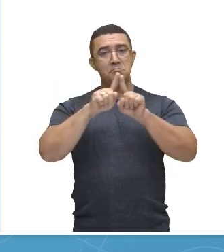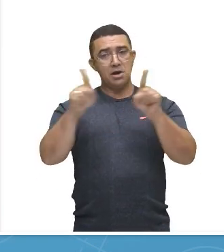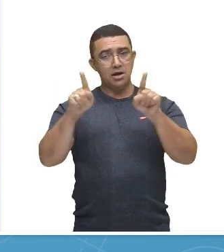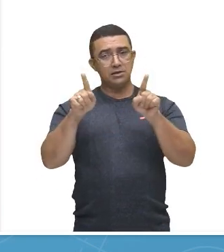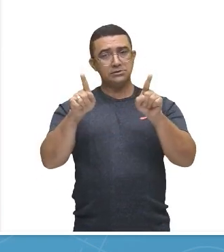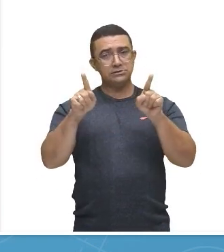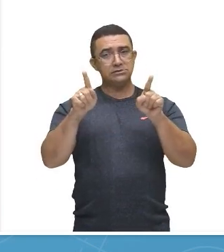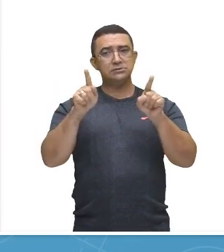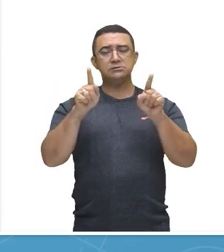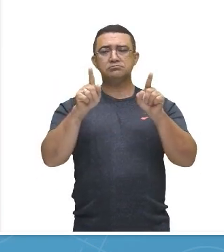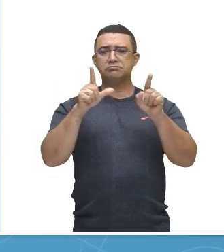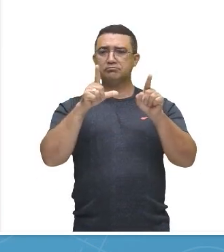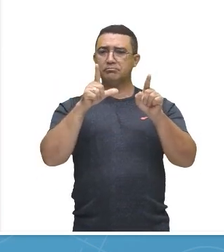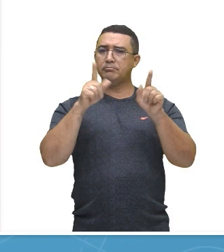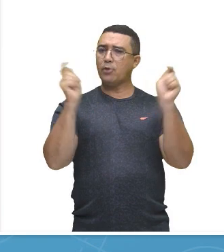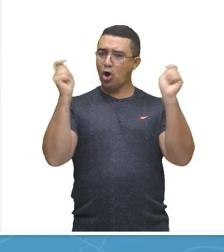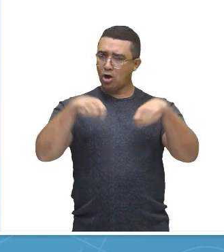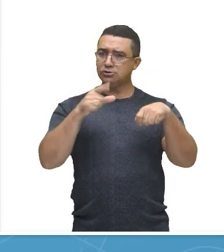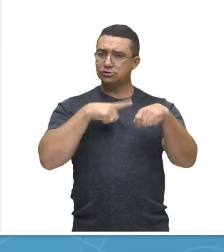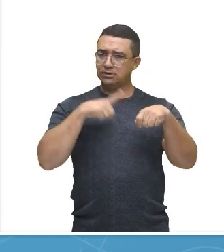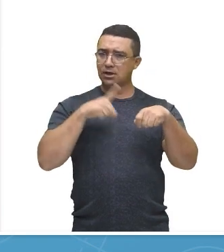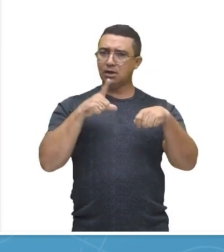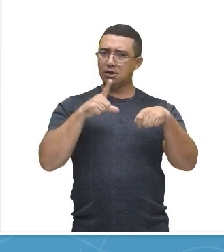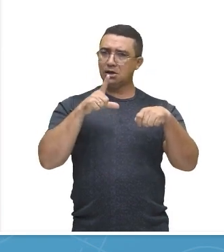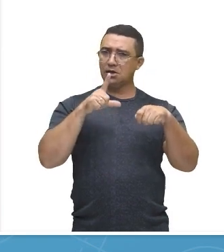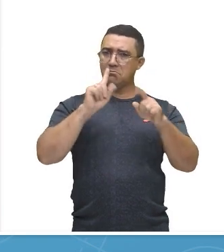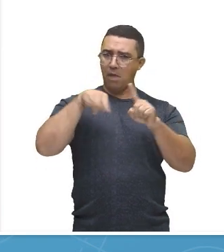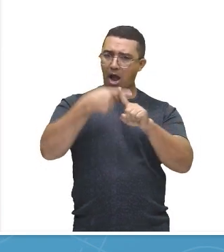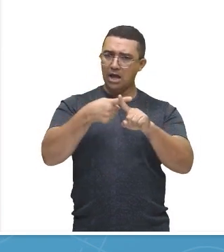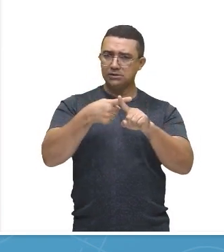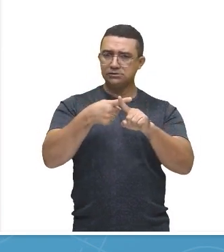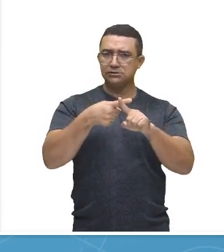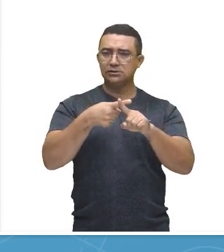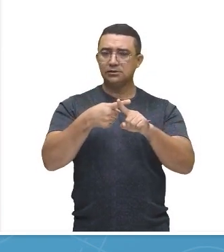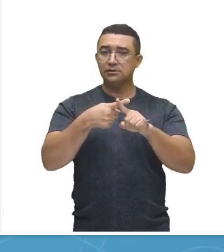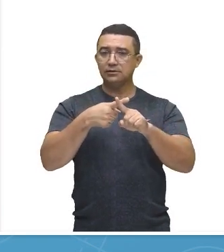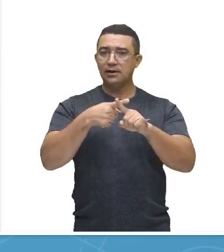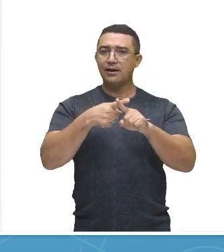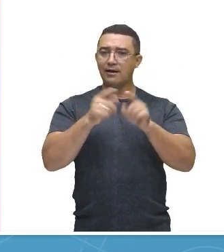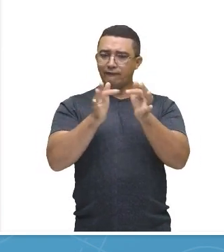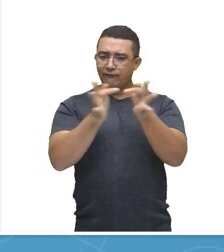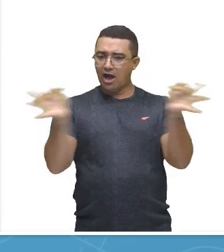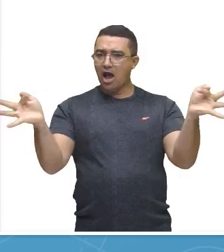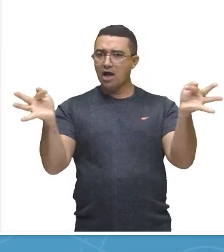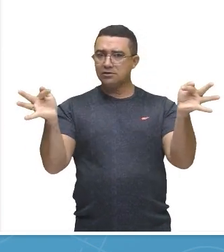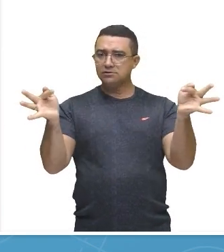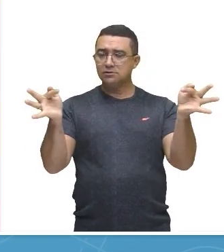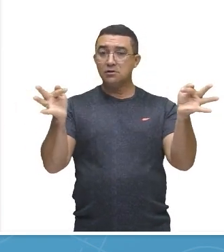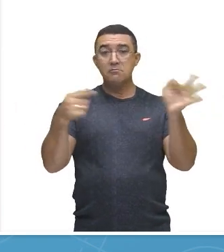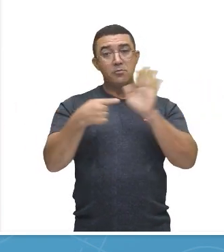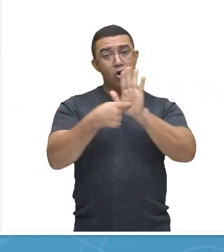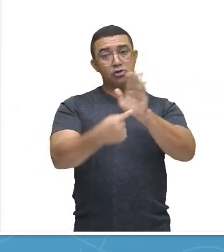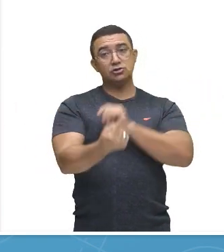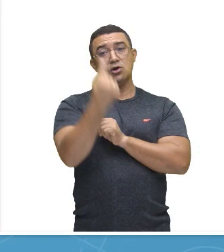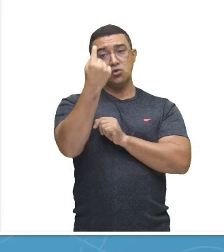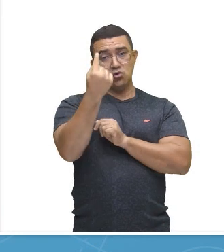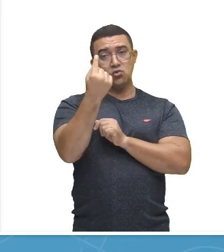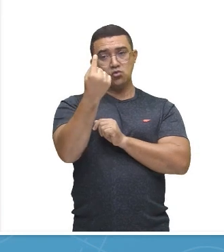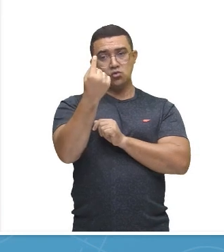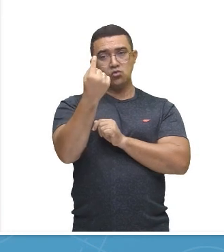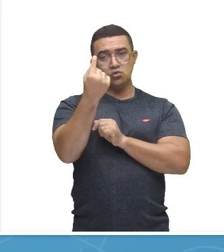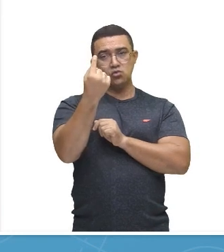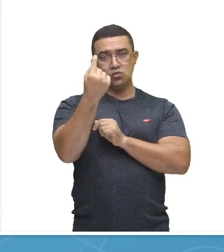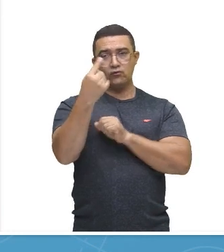isso? Pode continuar. Agora, ao mesmo tempo que é uma oração, eu tenho que entender que apresenta apenas um verbo. Por isso eu falo que é um